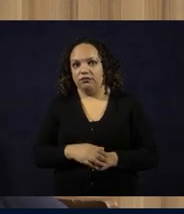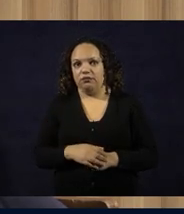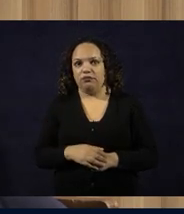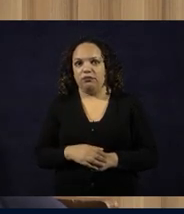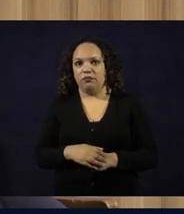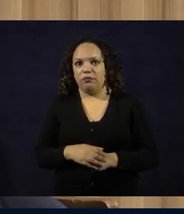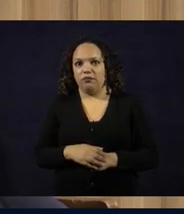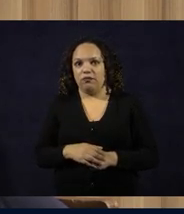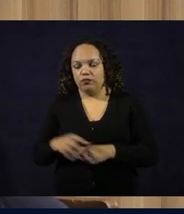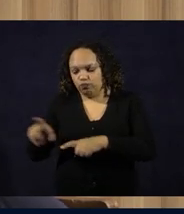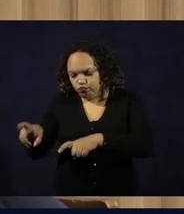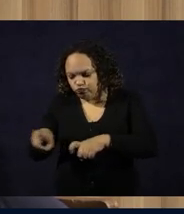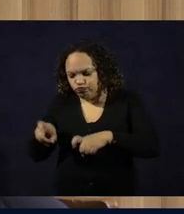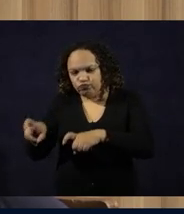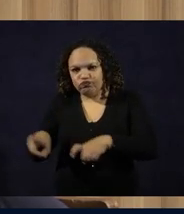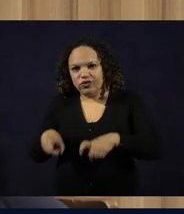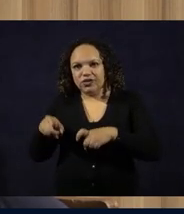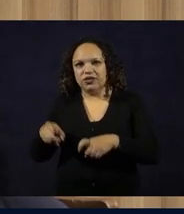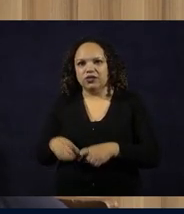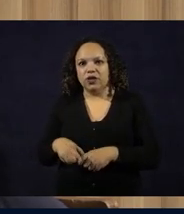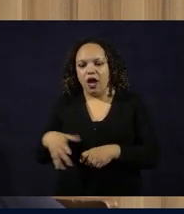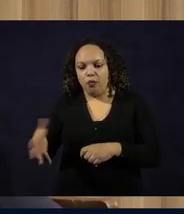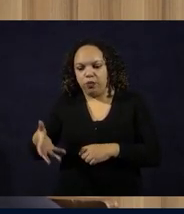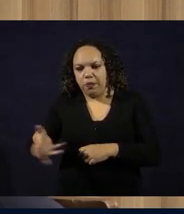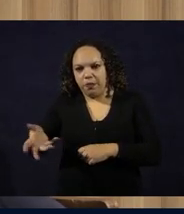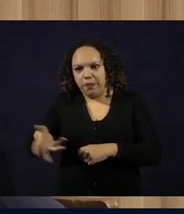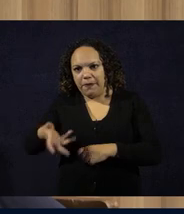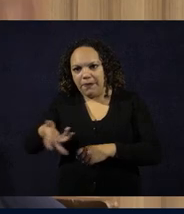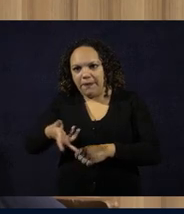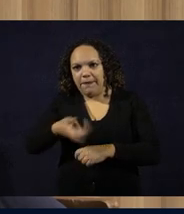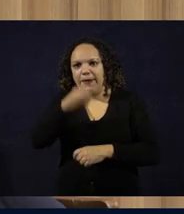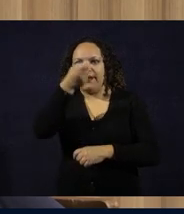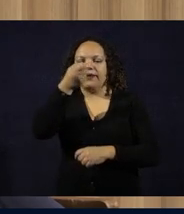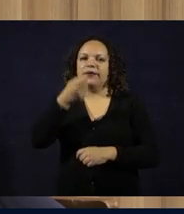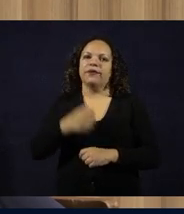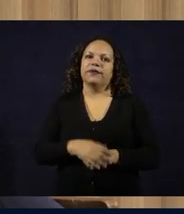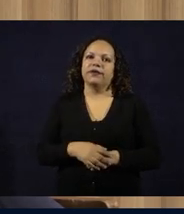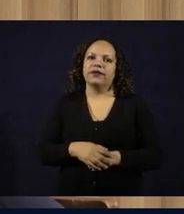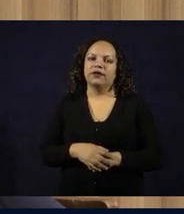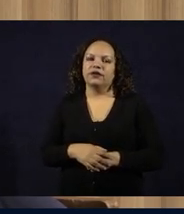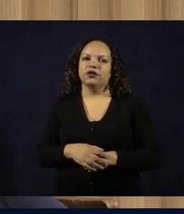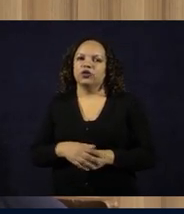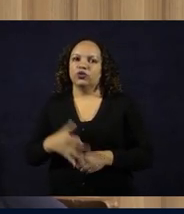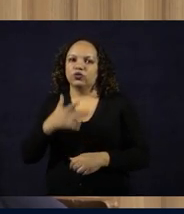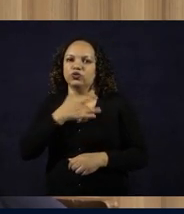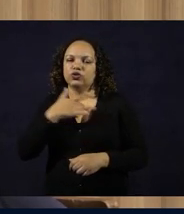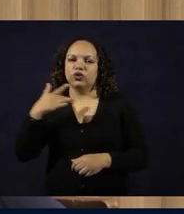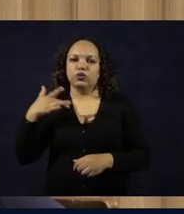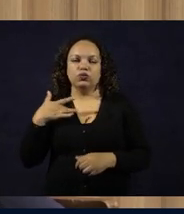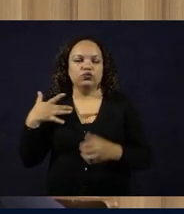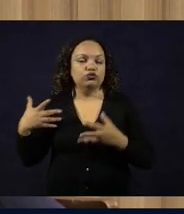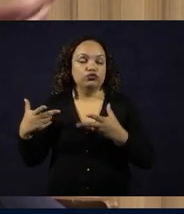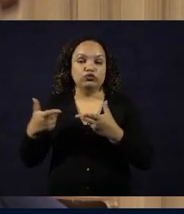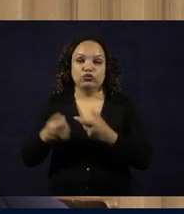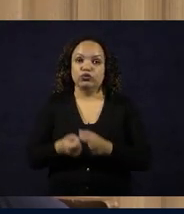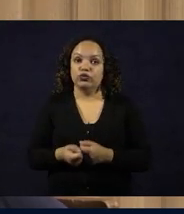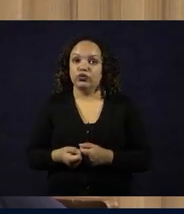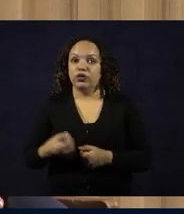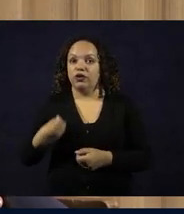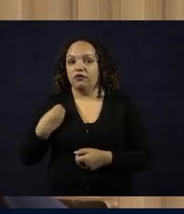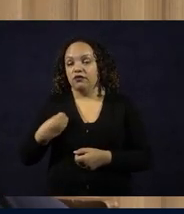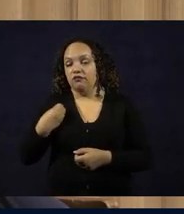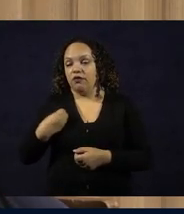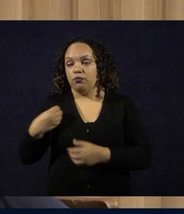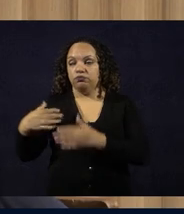e aí uma aceleração de produtividade de controle físico sanitário tudo isso e a gente vivia